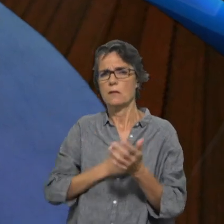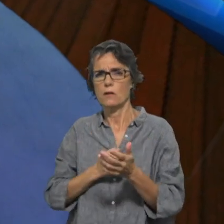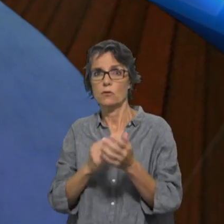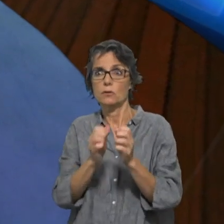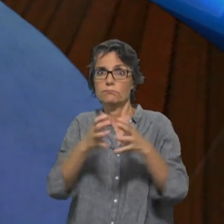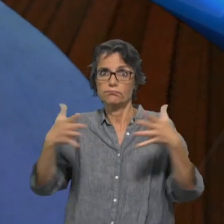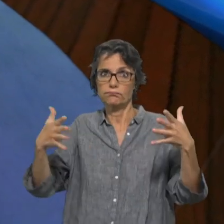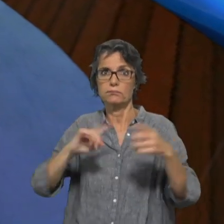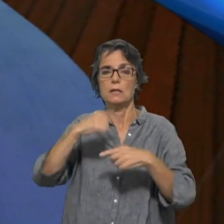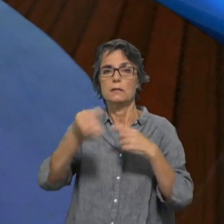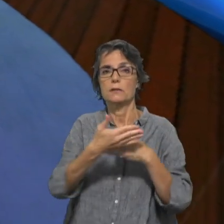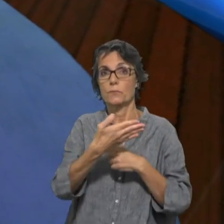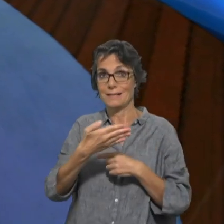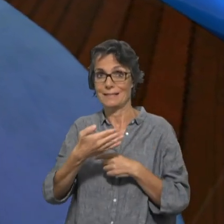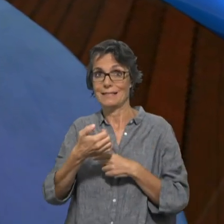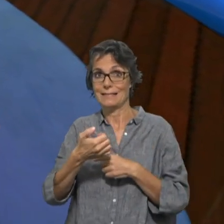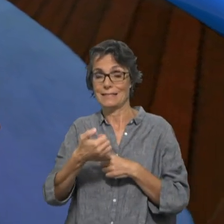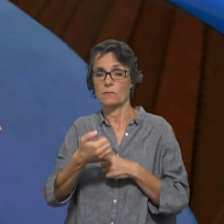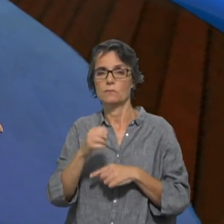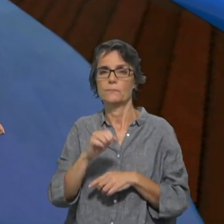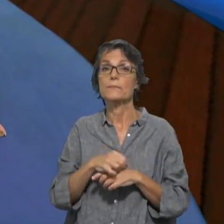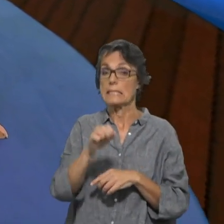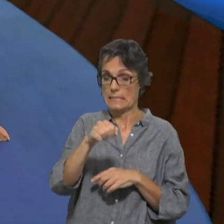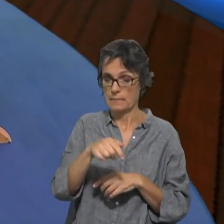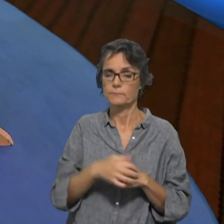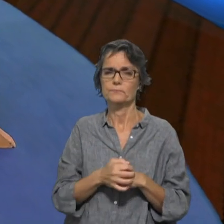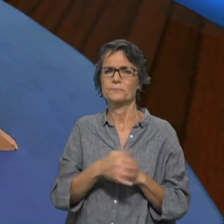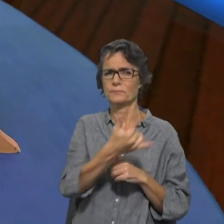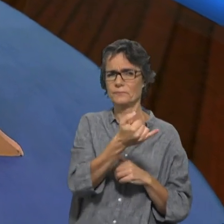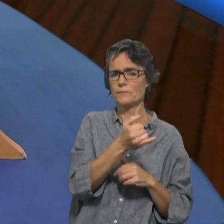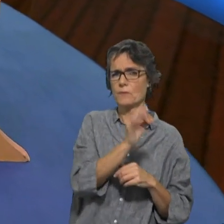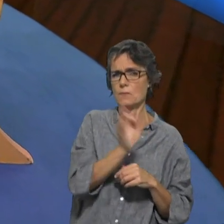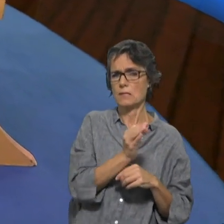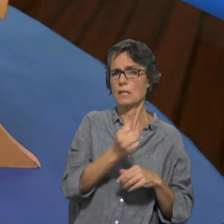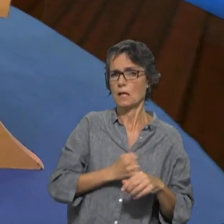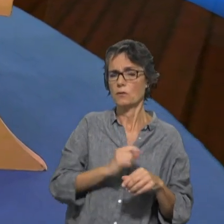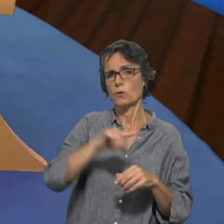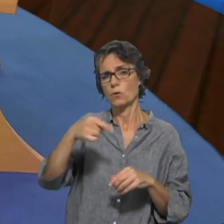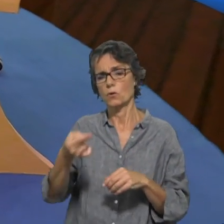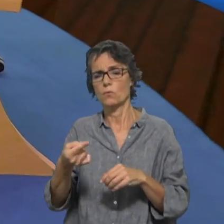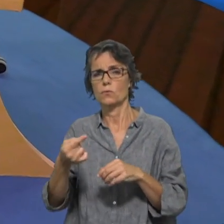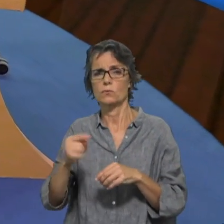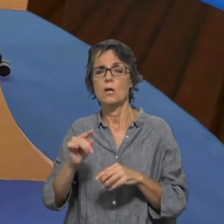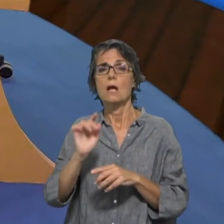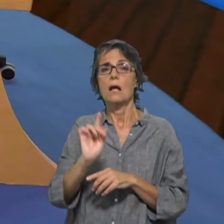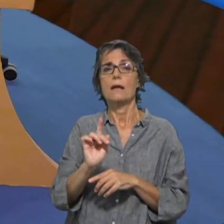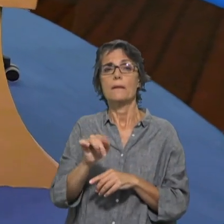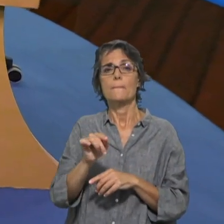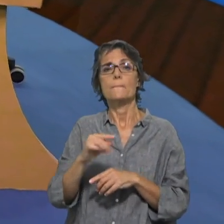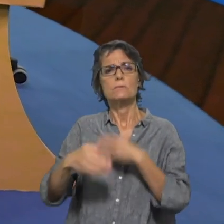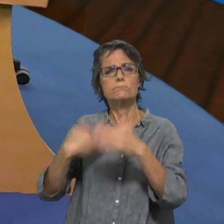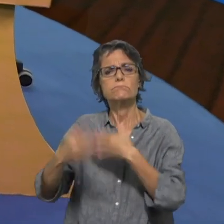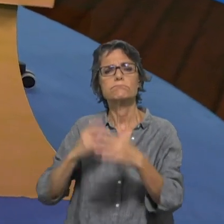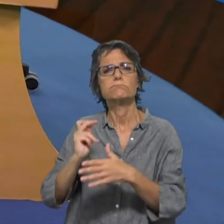censos de 75, mas o que se presume é que na altura haveria 25% de católicos e os restantes seriam animistas. E à medida que os anos foram